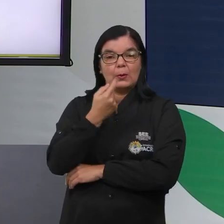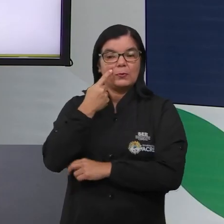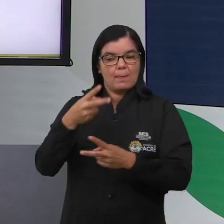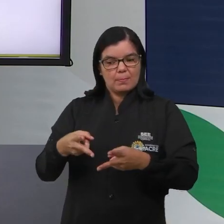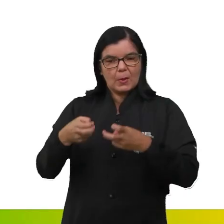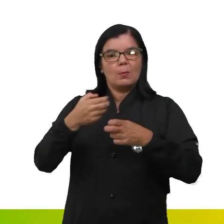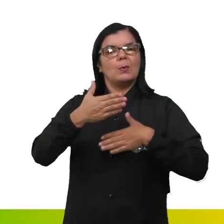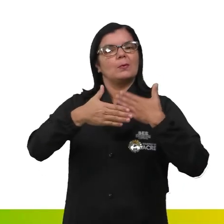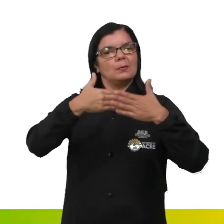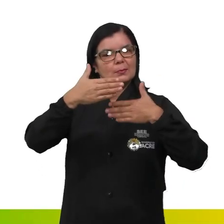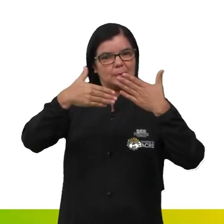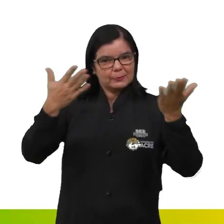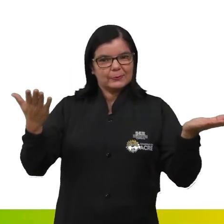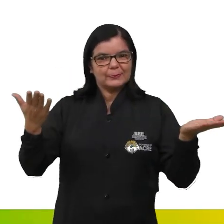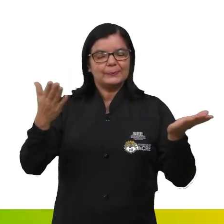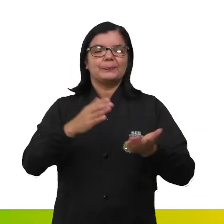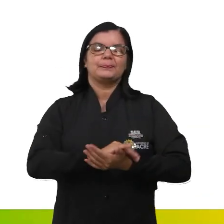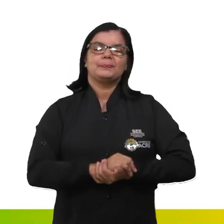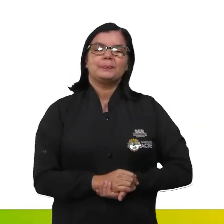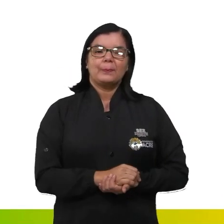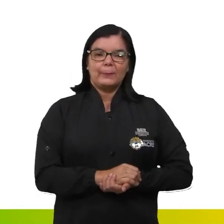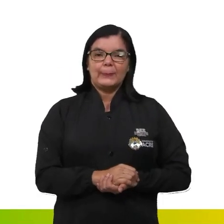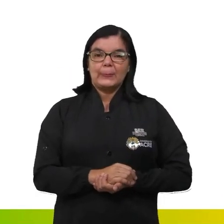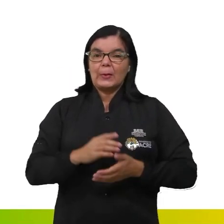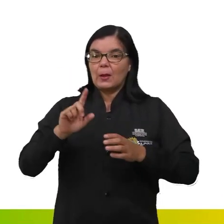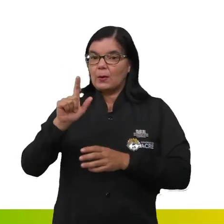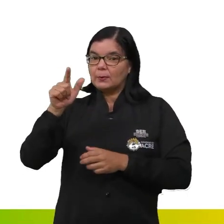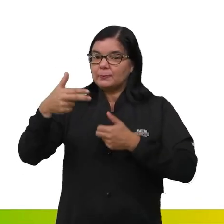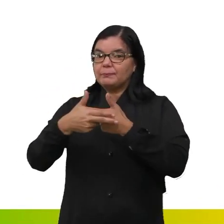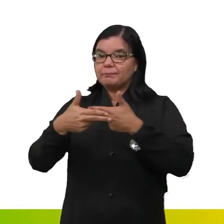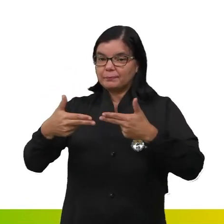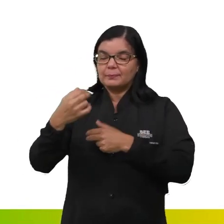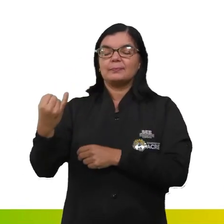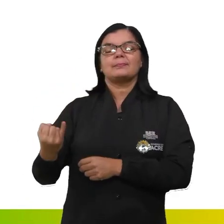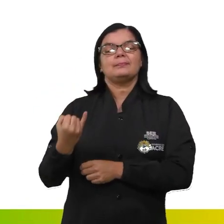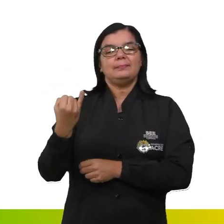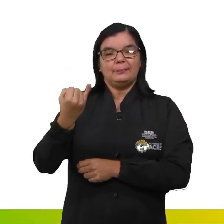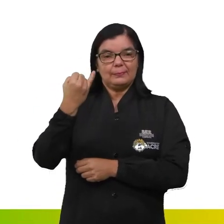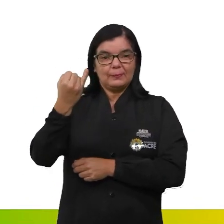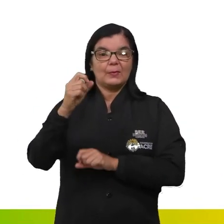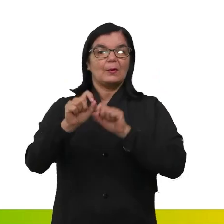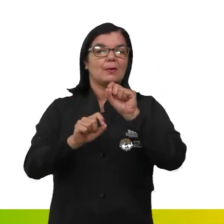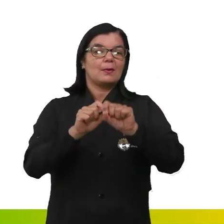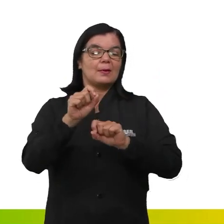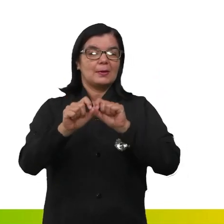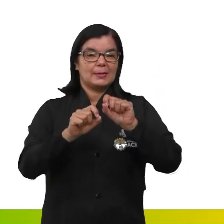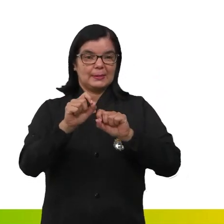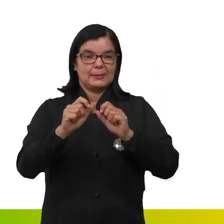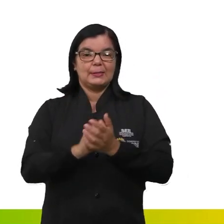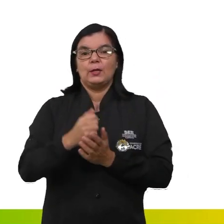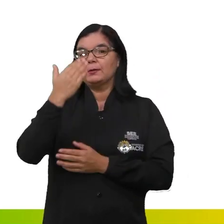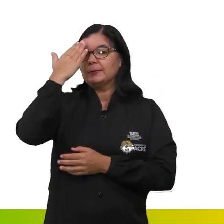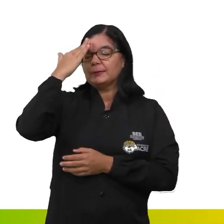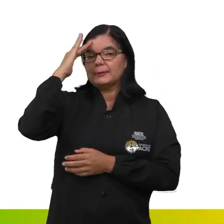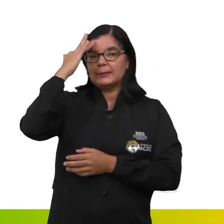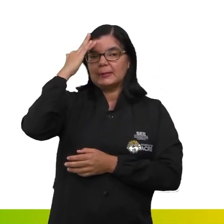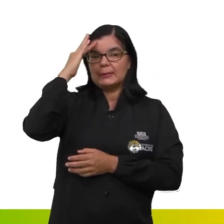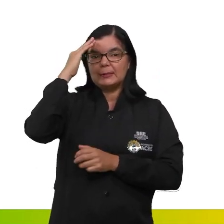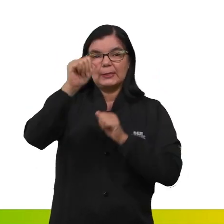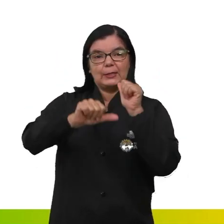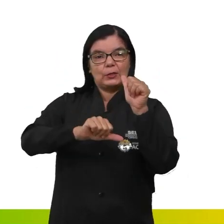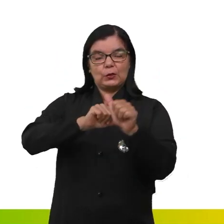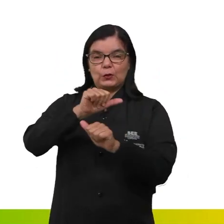evoluindo. Agora, outra coisa importante é a questão da interpretação e